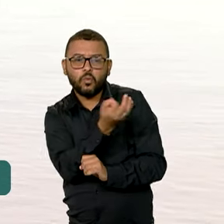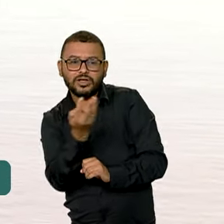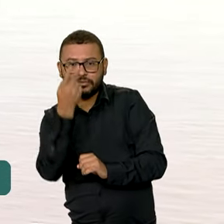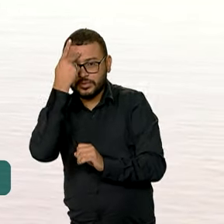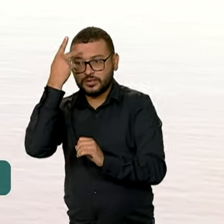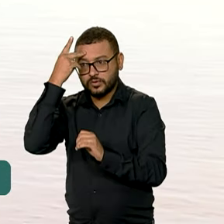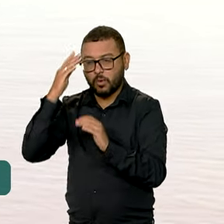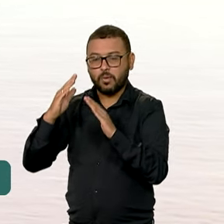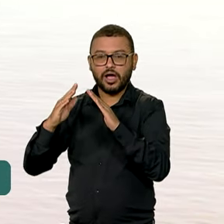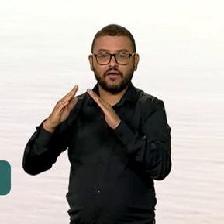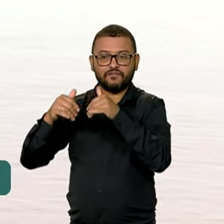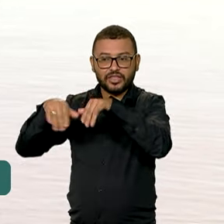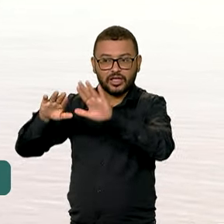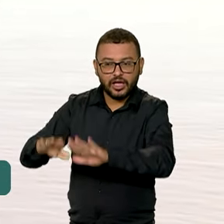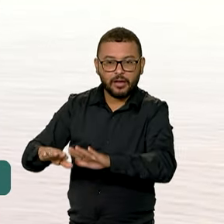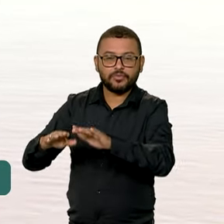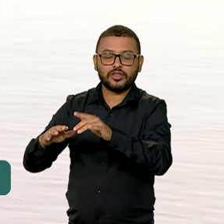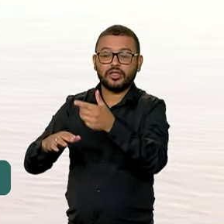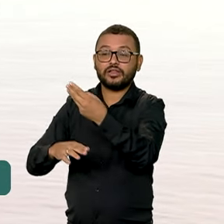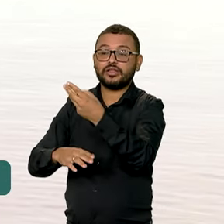caiu novamente, chegando a